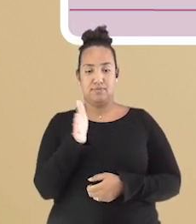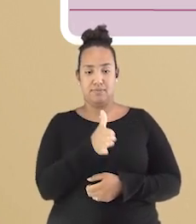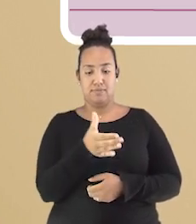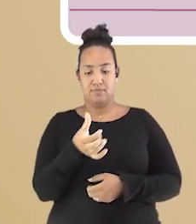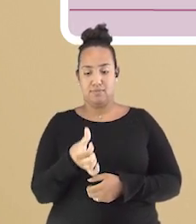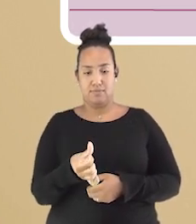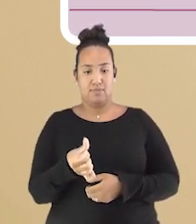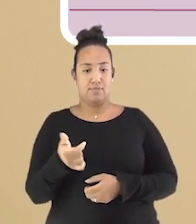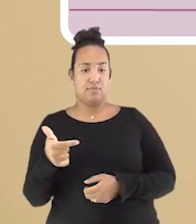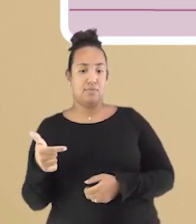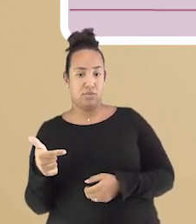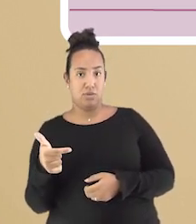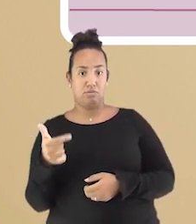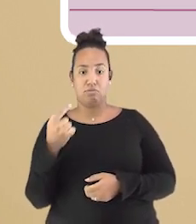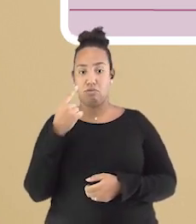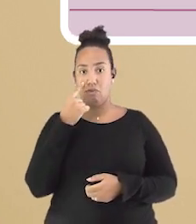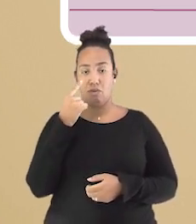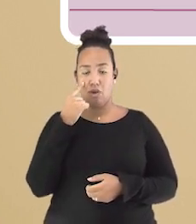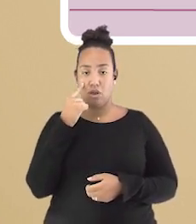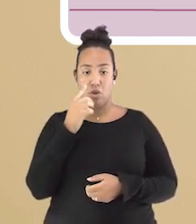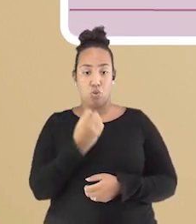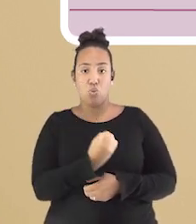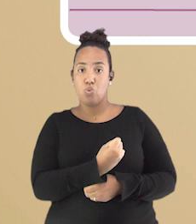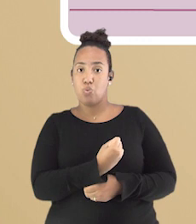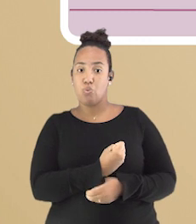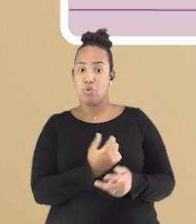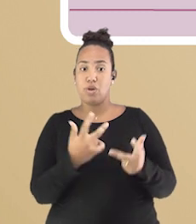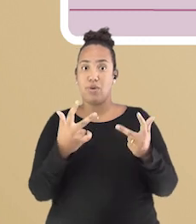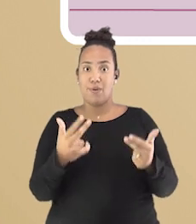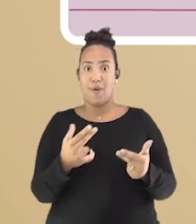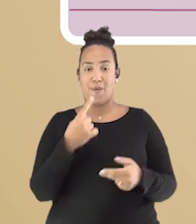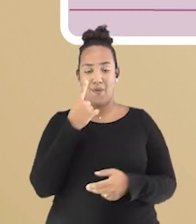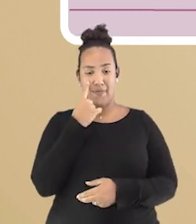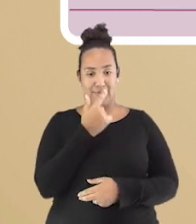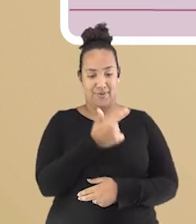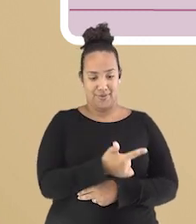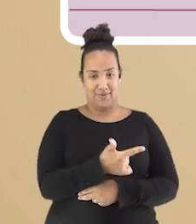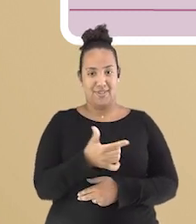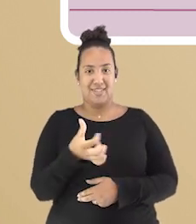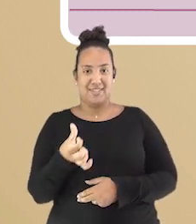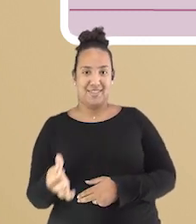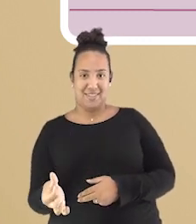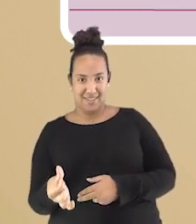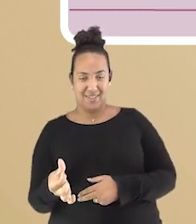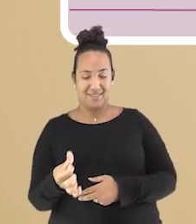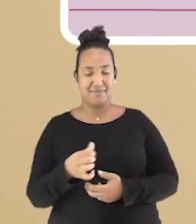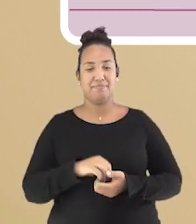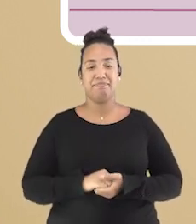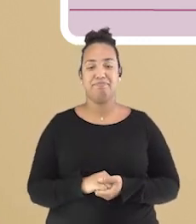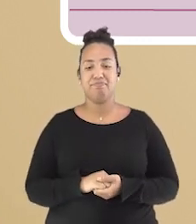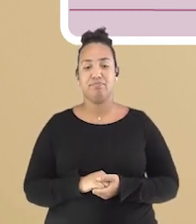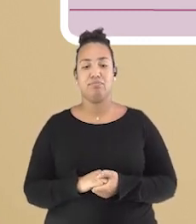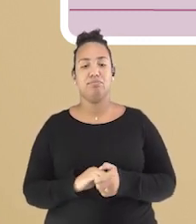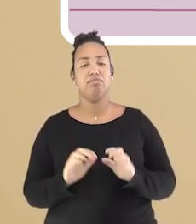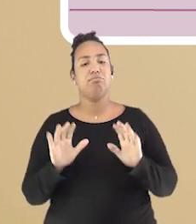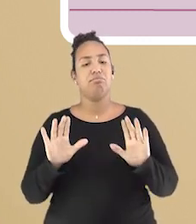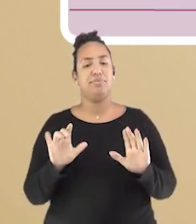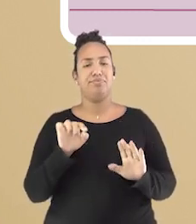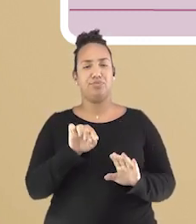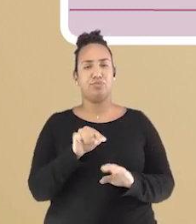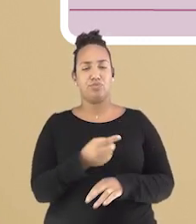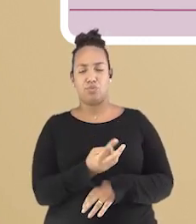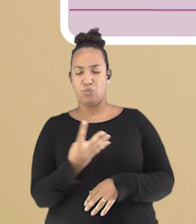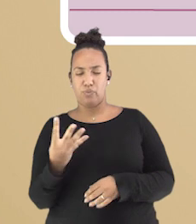são formados pelos mesmos algarismos, pelo 2 e pelo 6. Mas representam a mesma